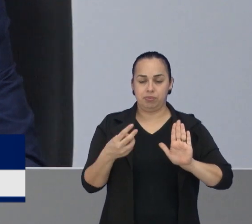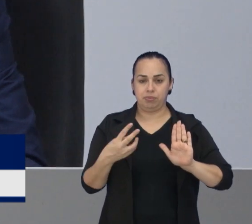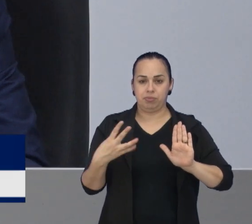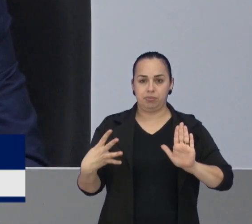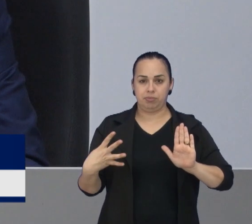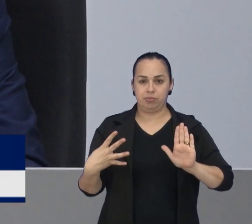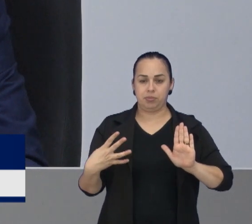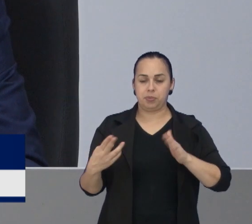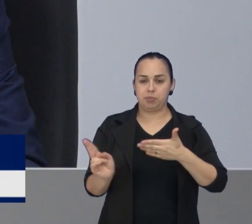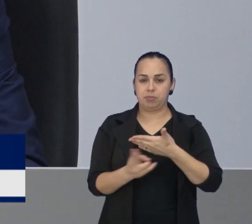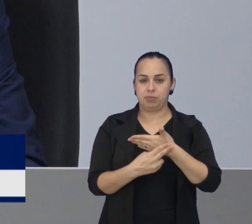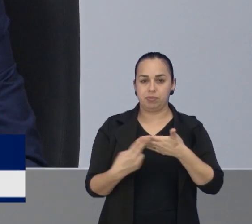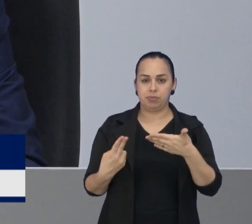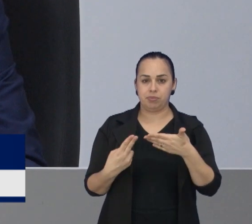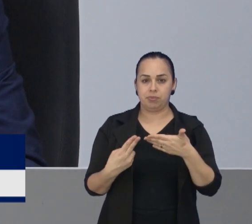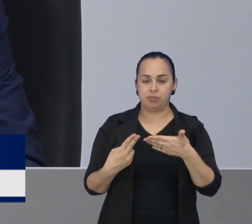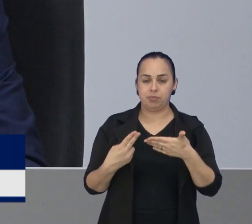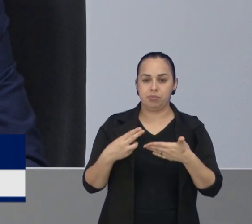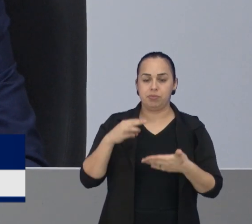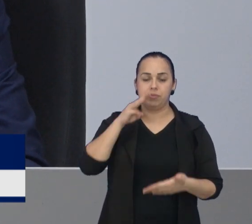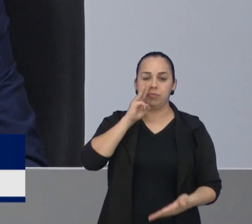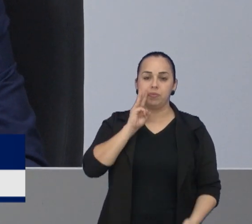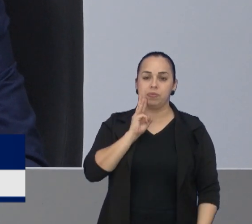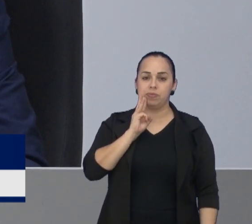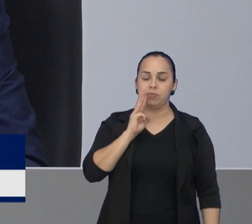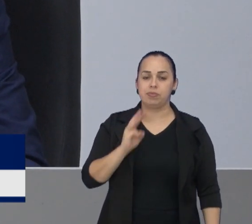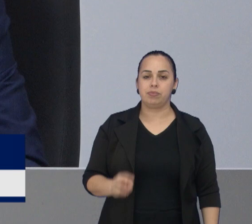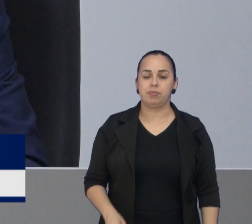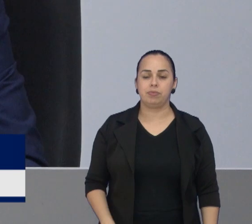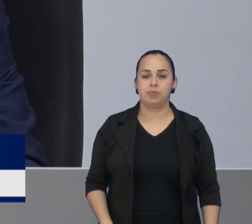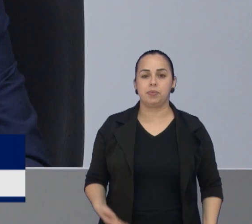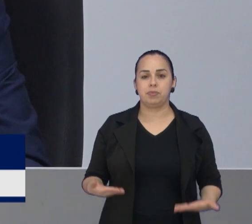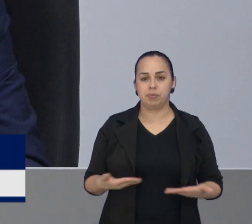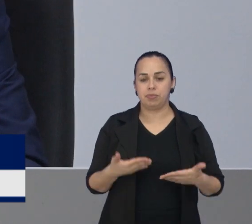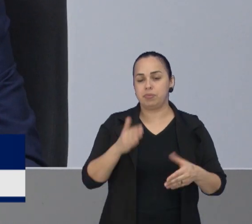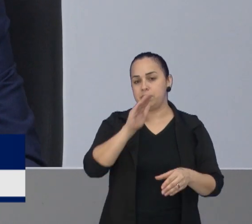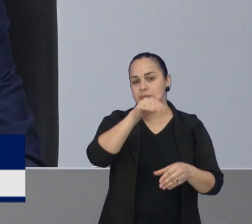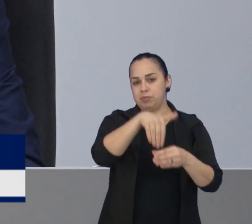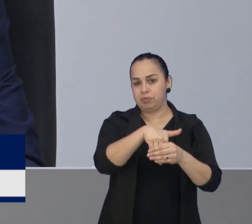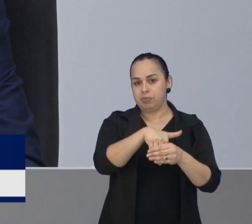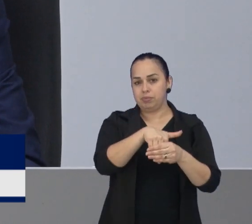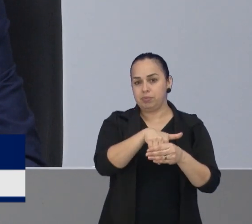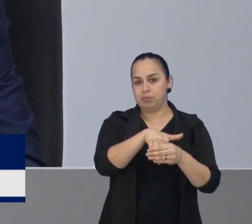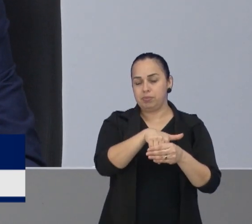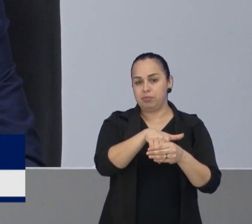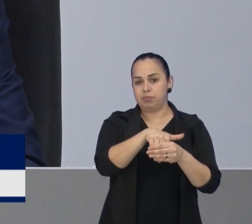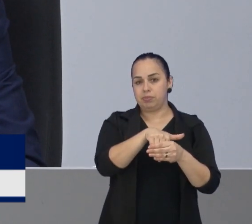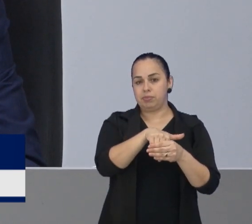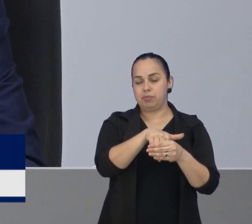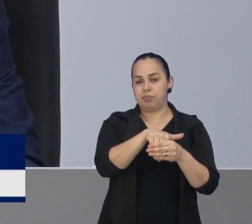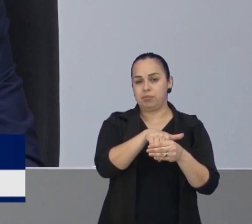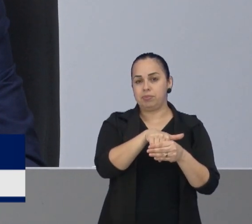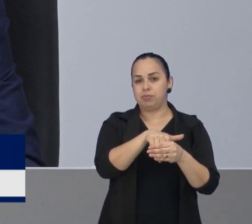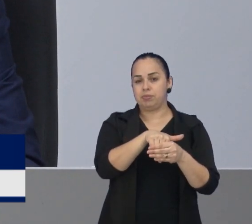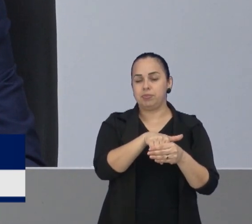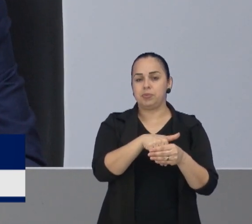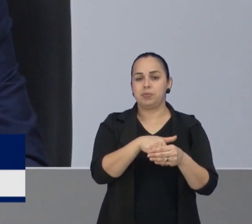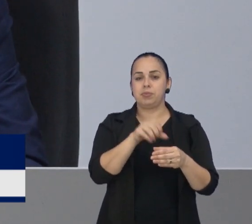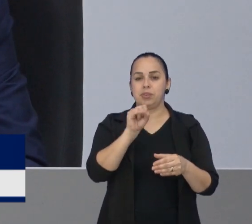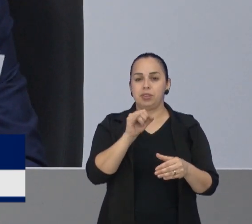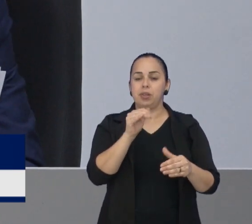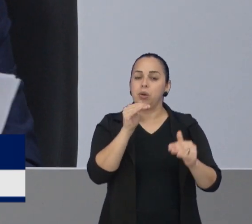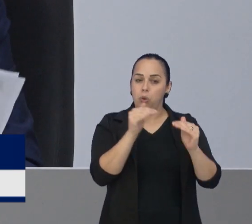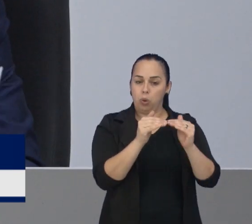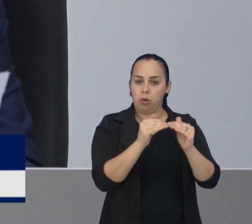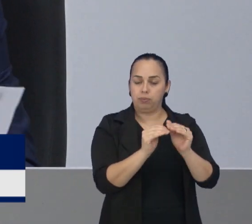11/2024, autoria do vereador Walter Reach. Em votação, o processo. Vereadores